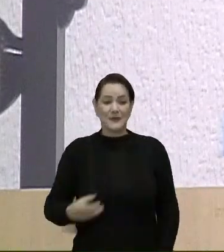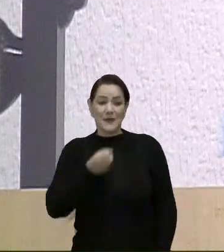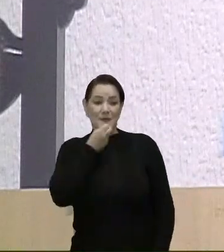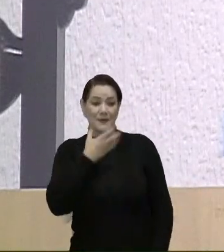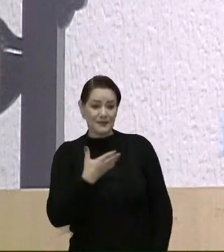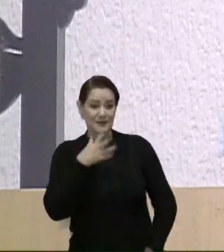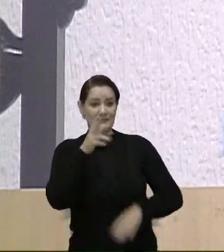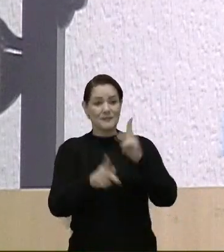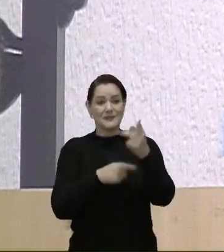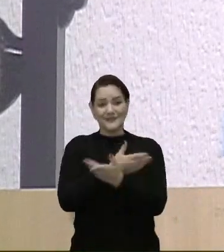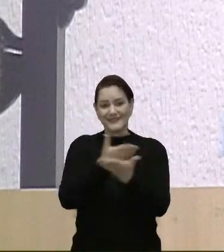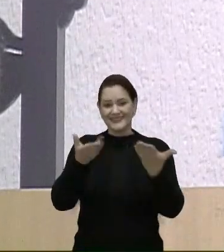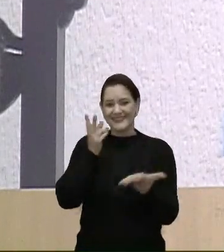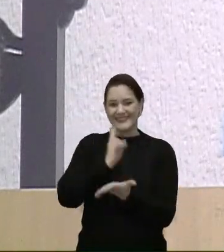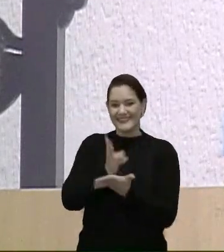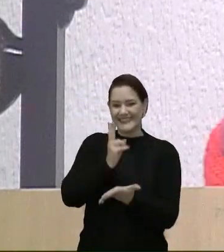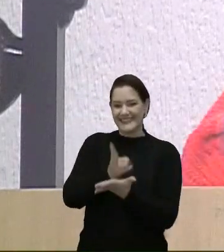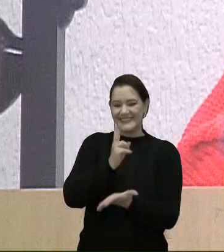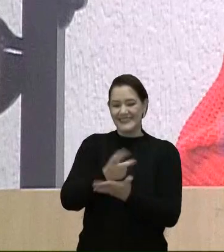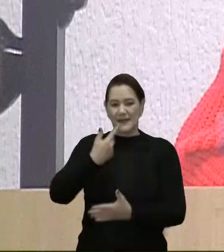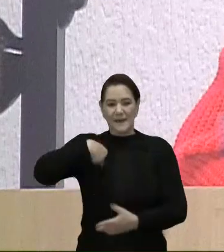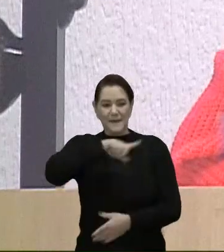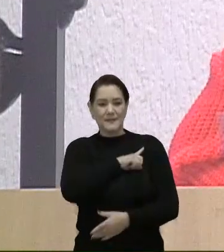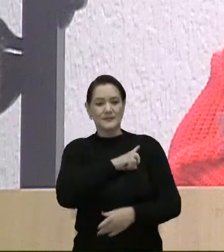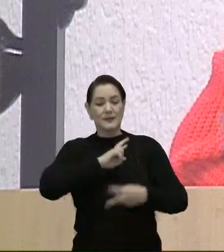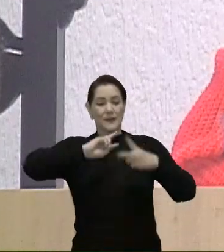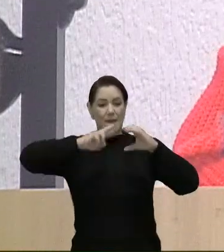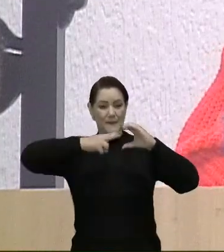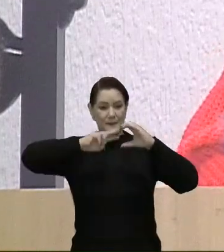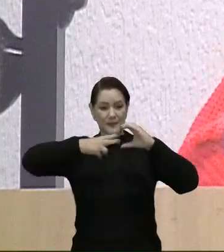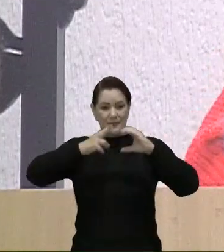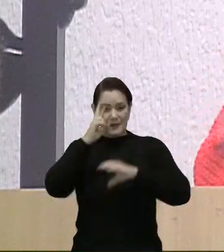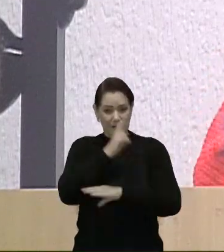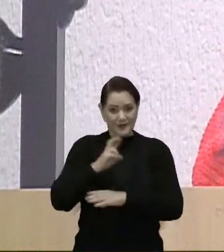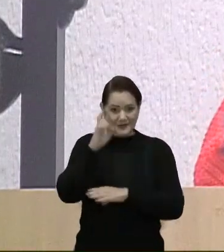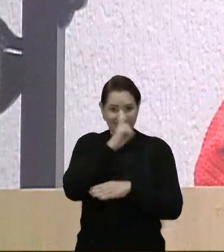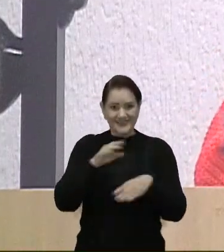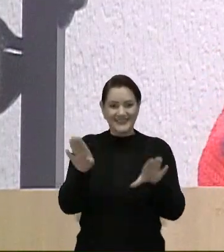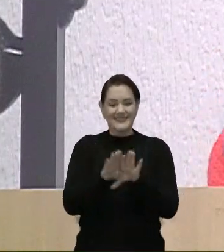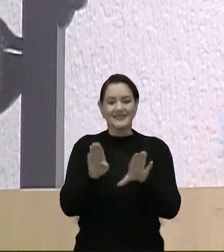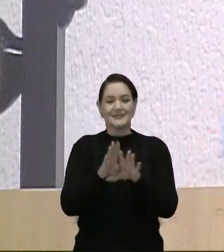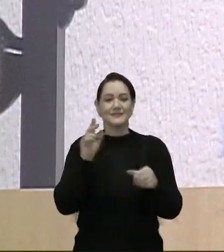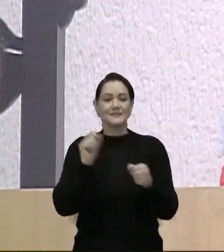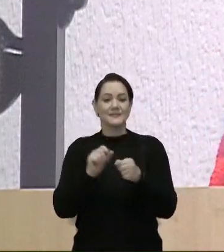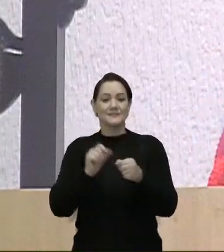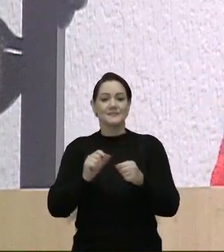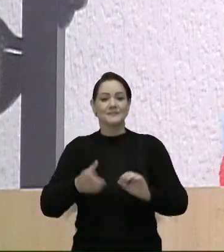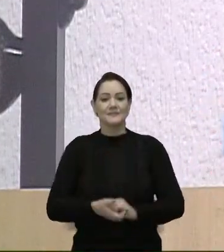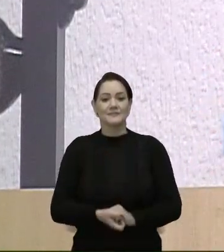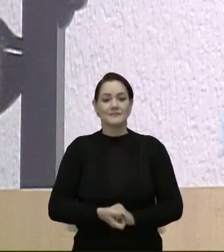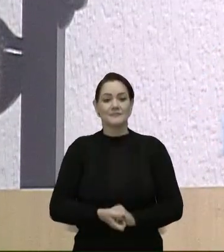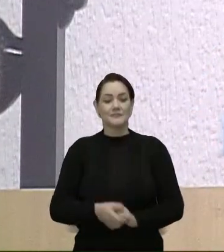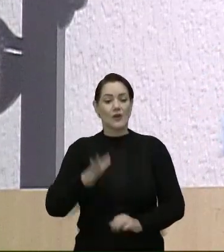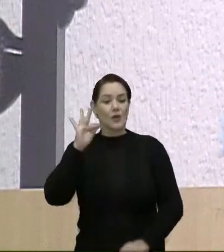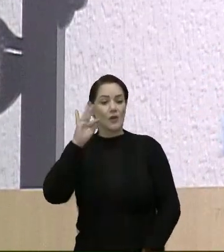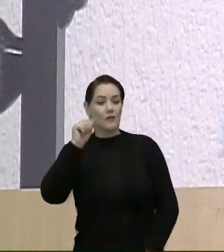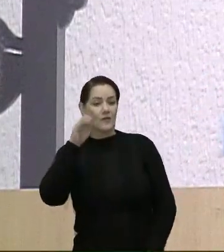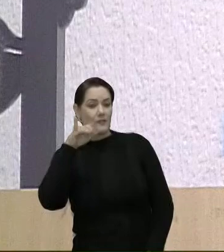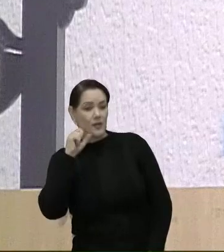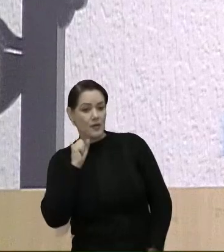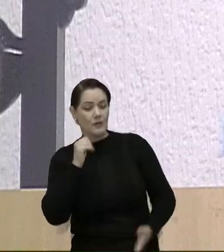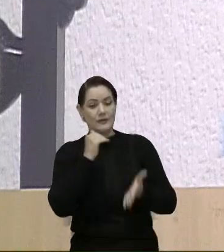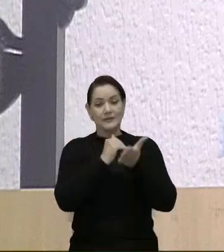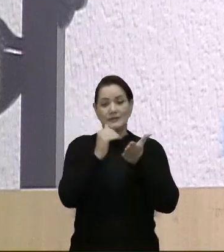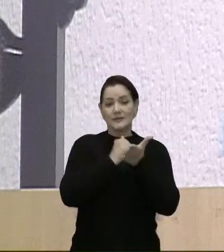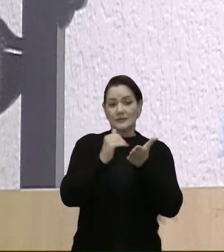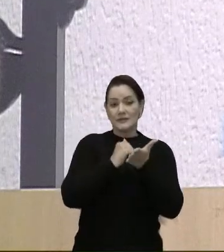para a população, continue, e que a gente, enquanto Câmara, continue fiscalizando, que é o que a gente já faz, né? E o Fábio está aqui representando a